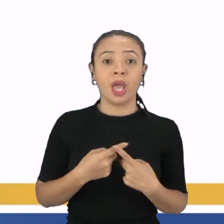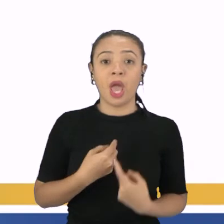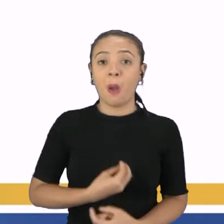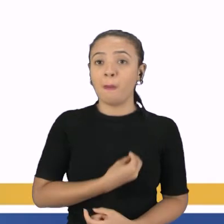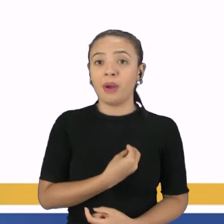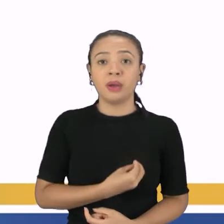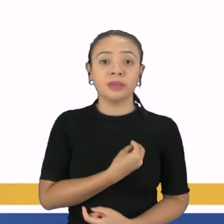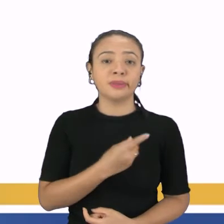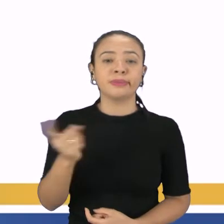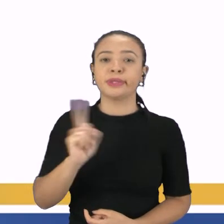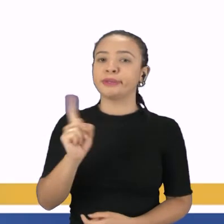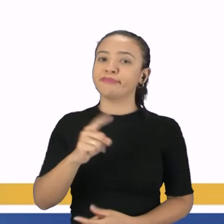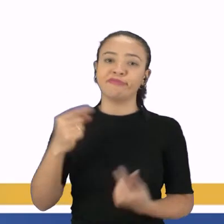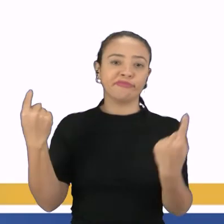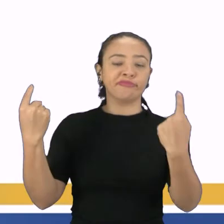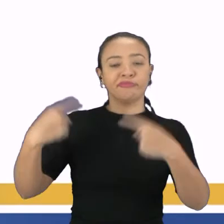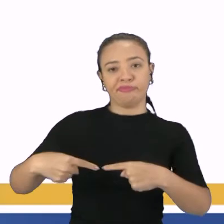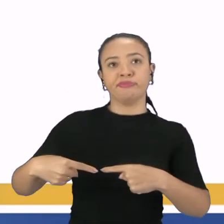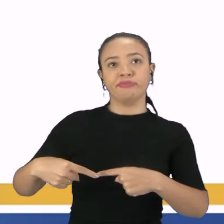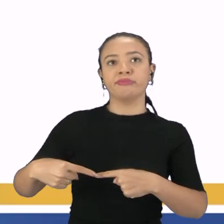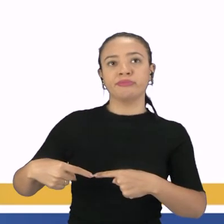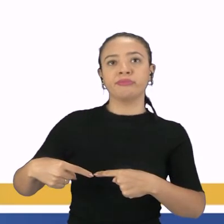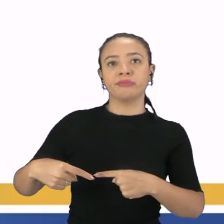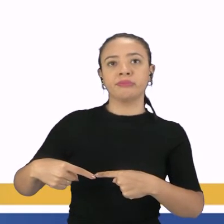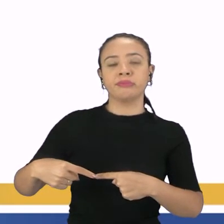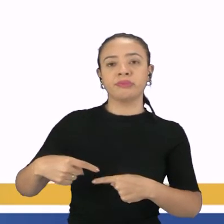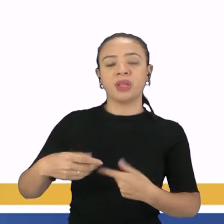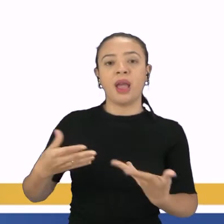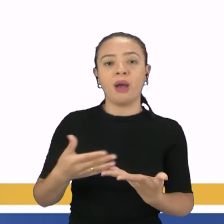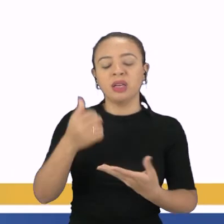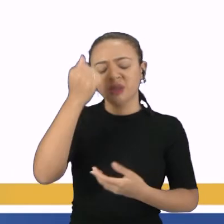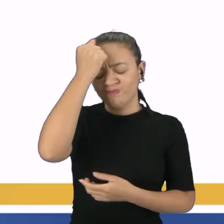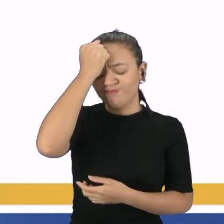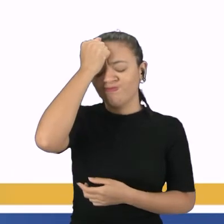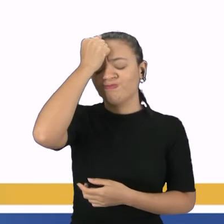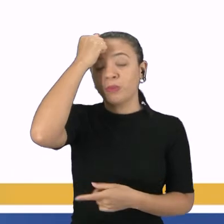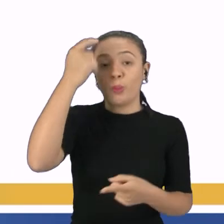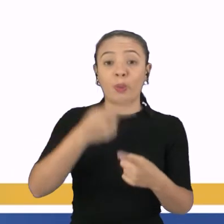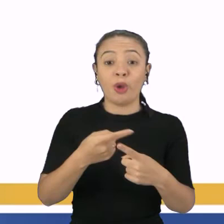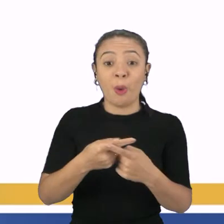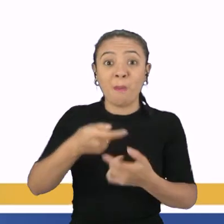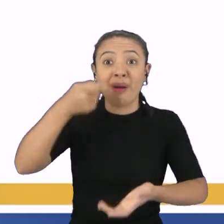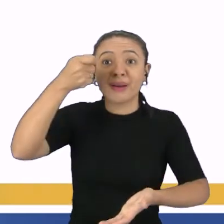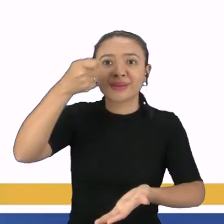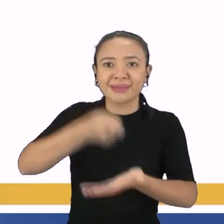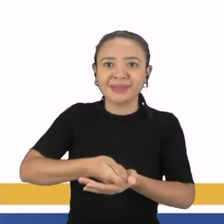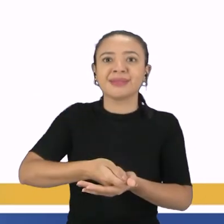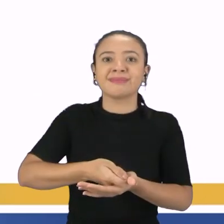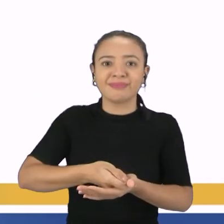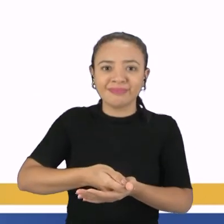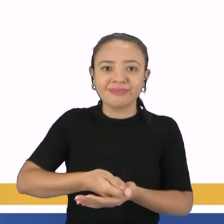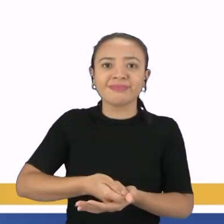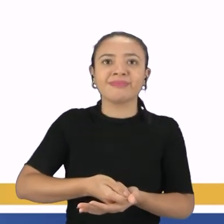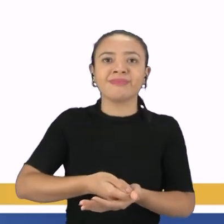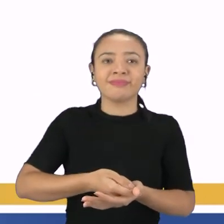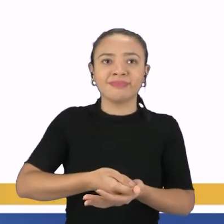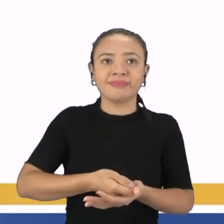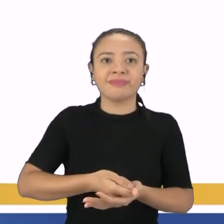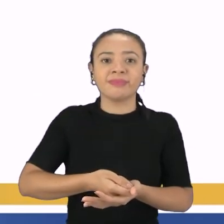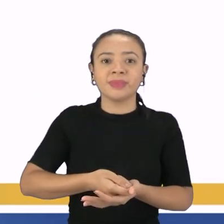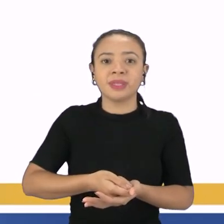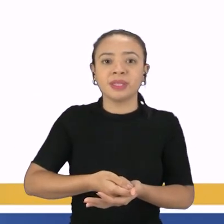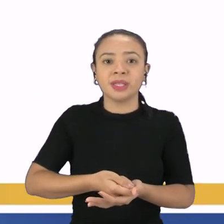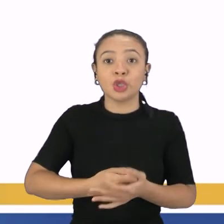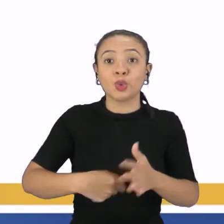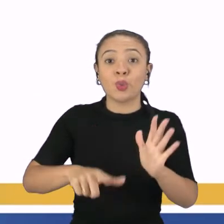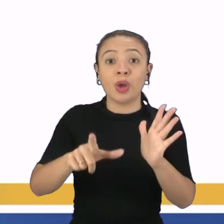na tão sonhada competição, com um misto de arrependimento por ter investido as expectativas do meu sonho em uma marca